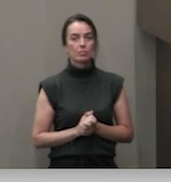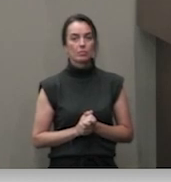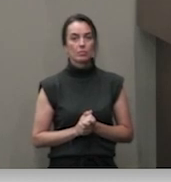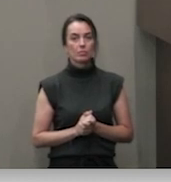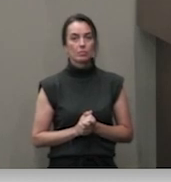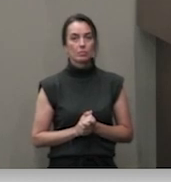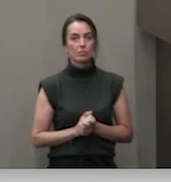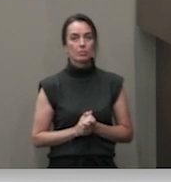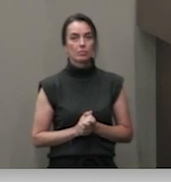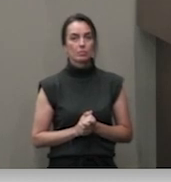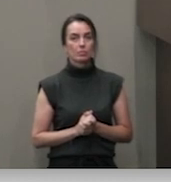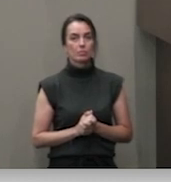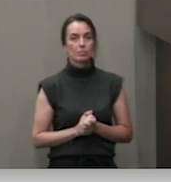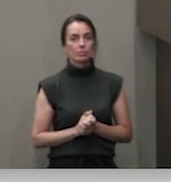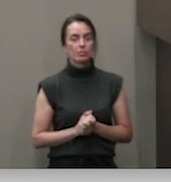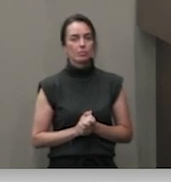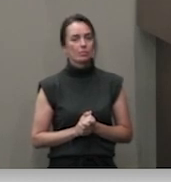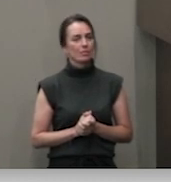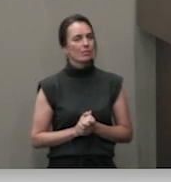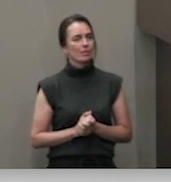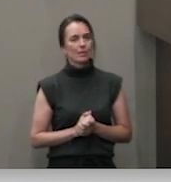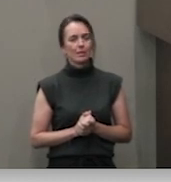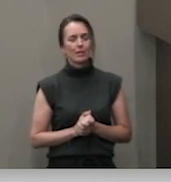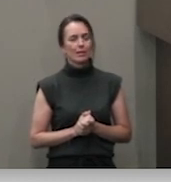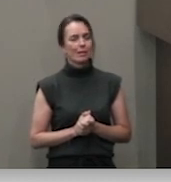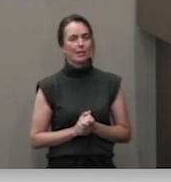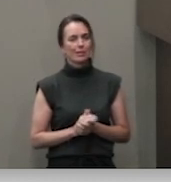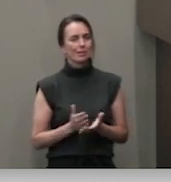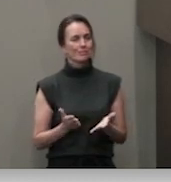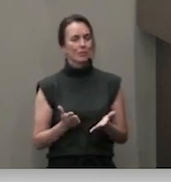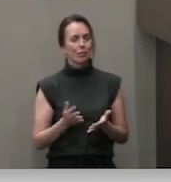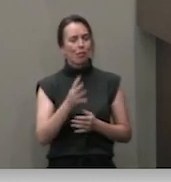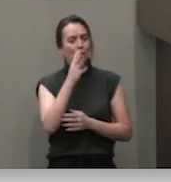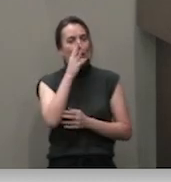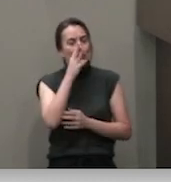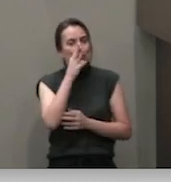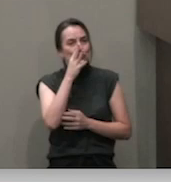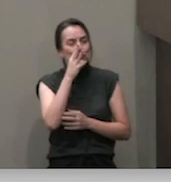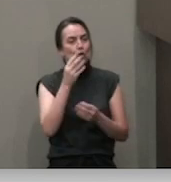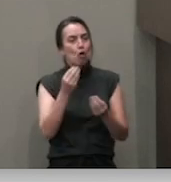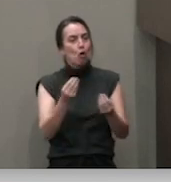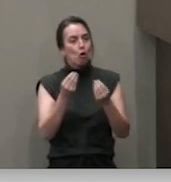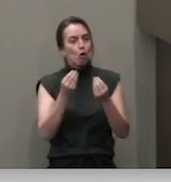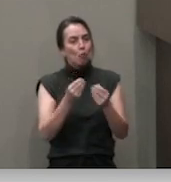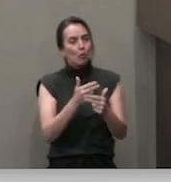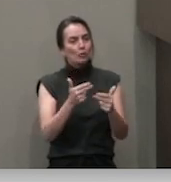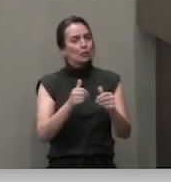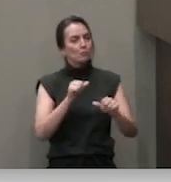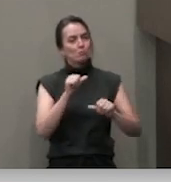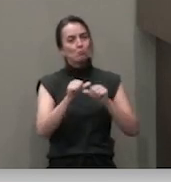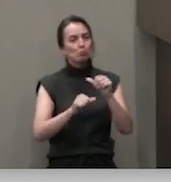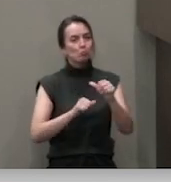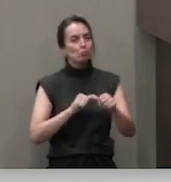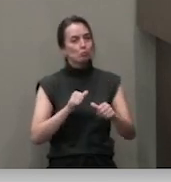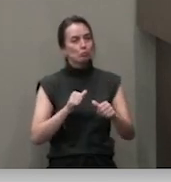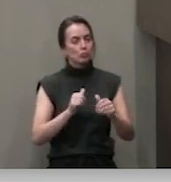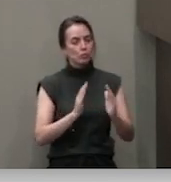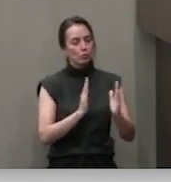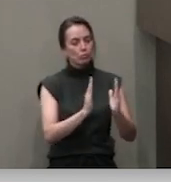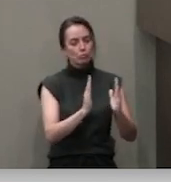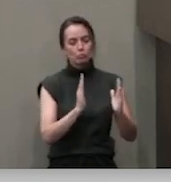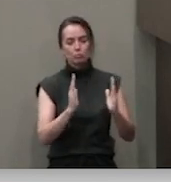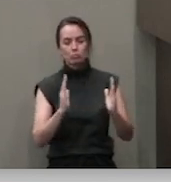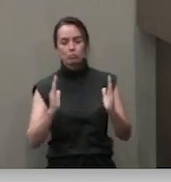eh É impressionante como as coisas mudam com o passar do tempo né na